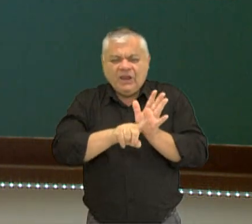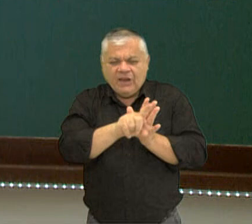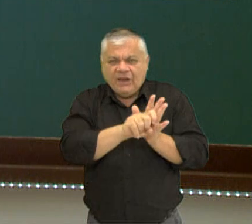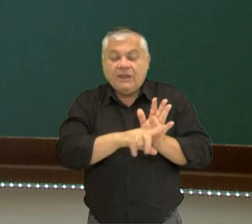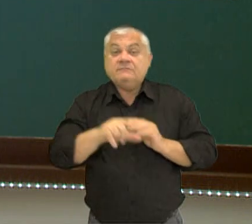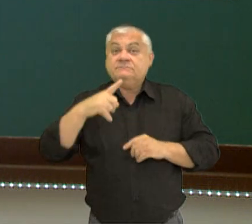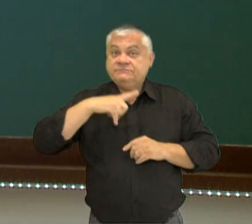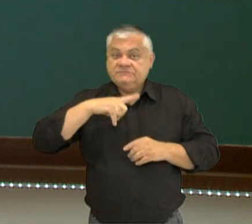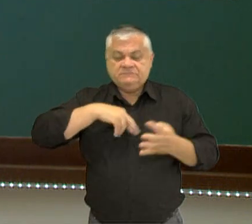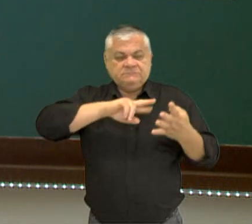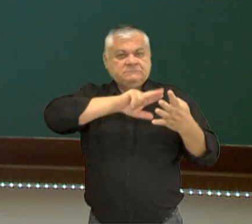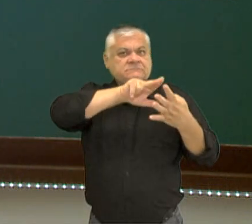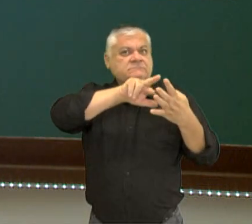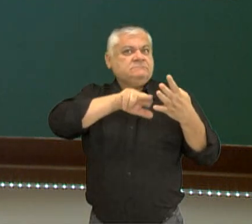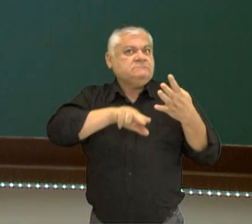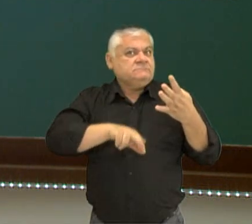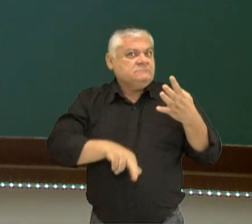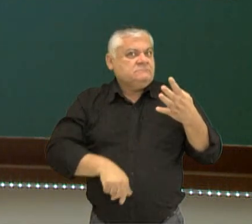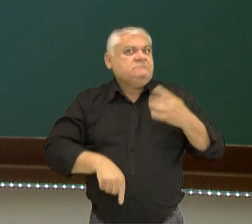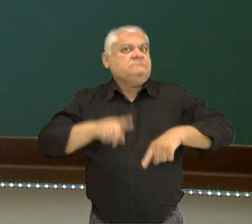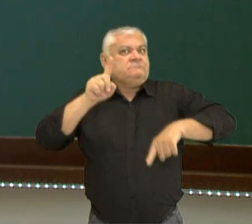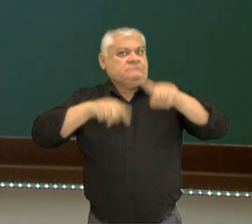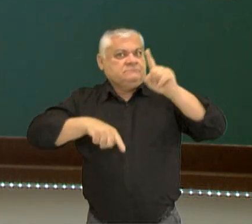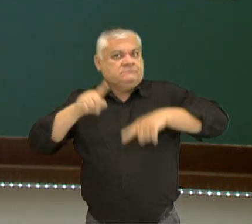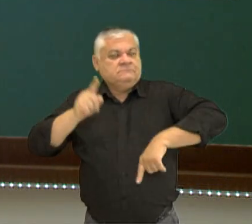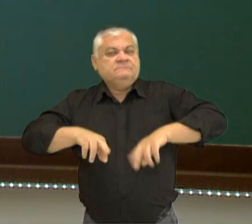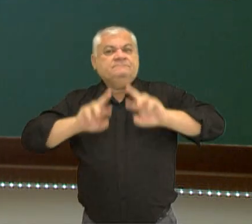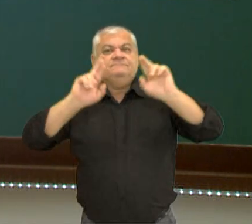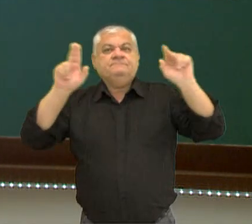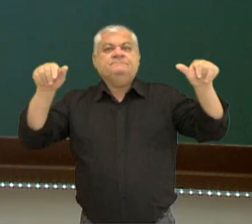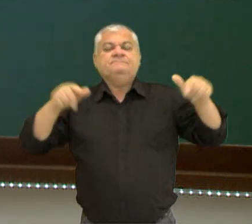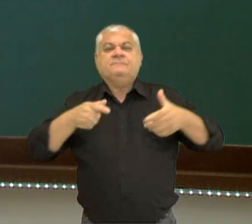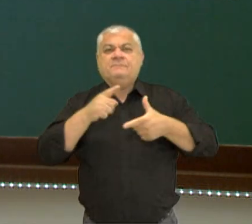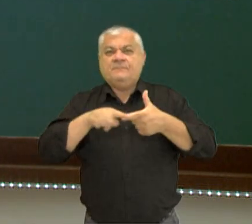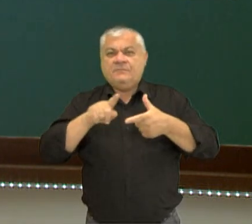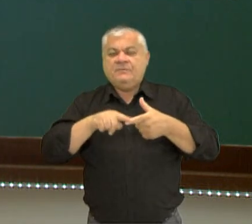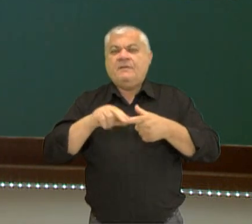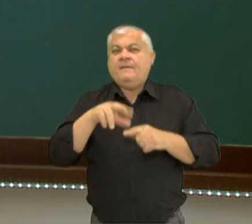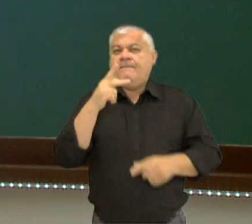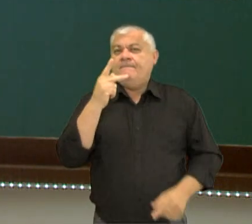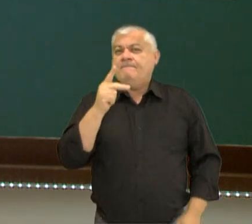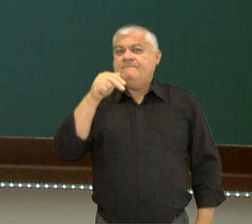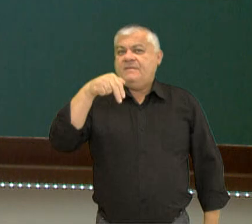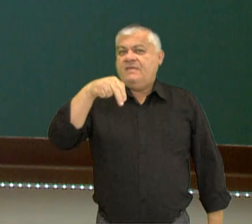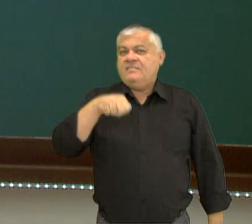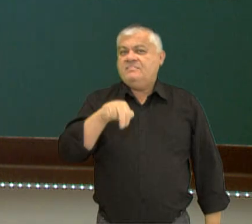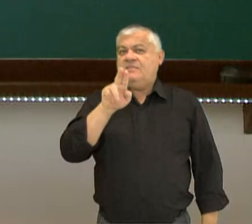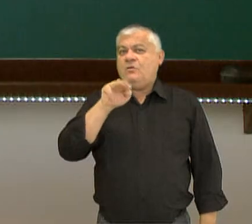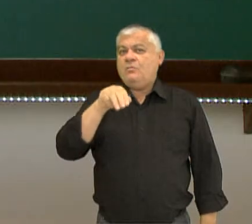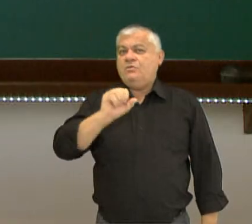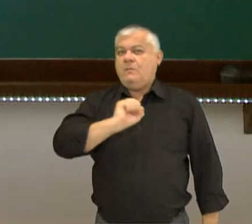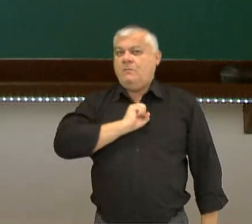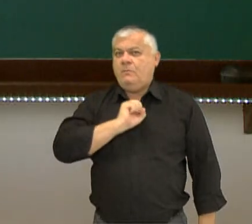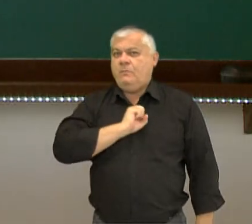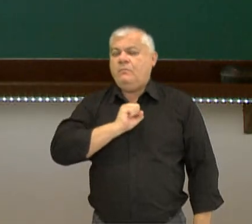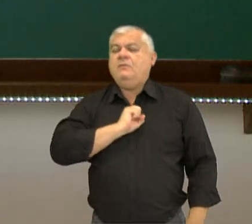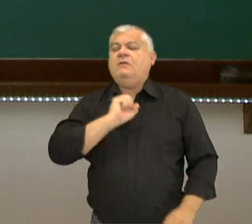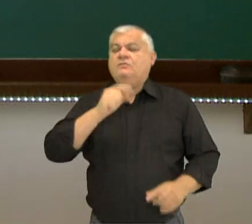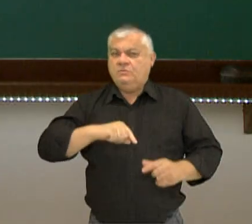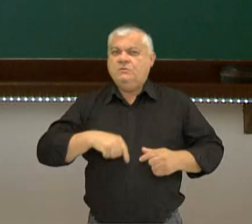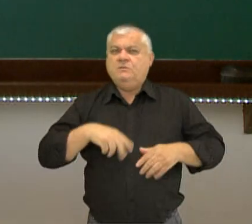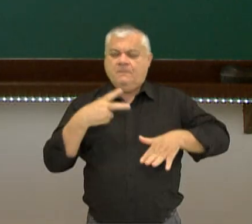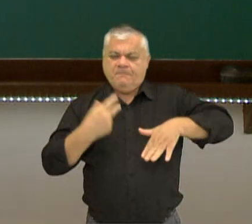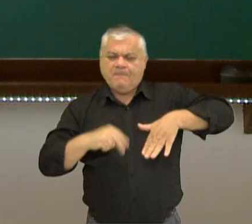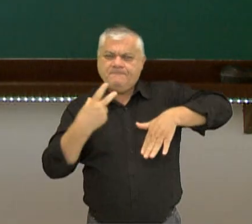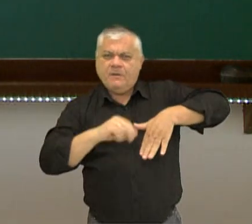existem diferentes tipos de pneumonia, mas todos os tipos vão provocar a inflamação dos